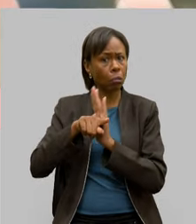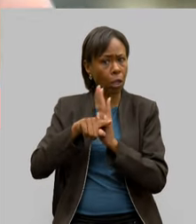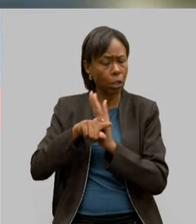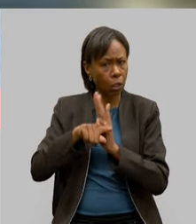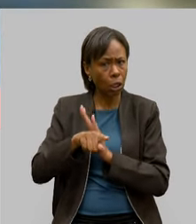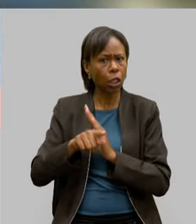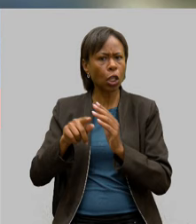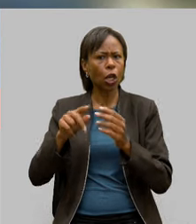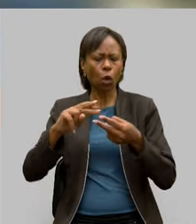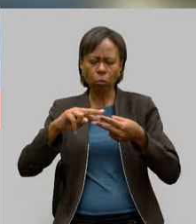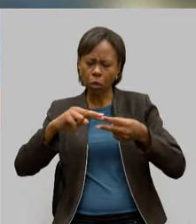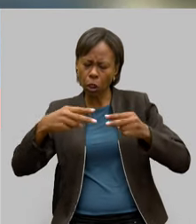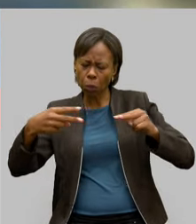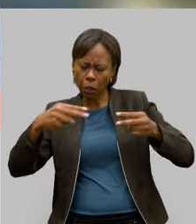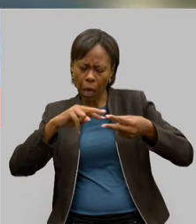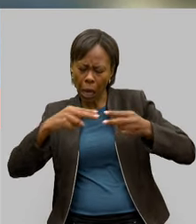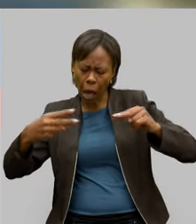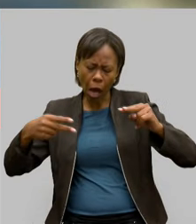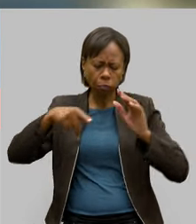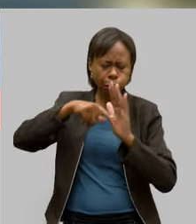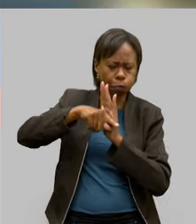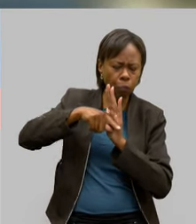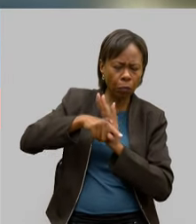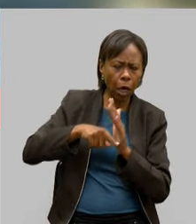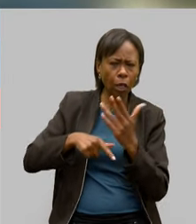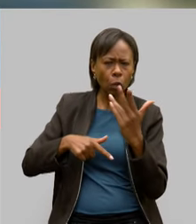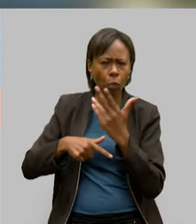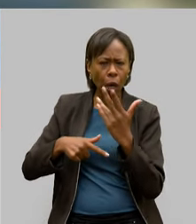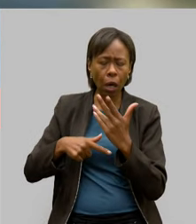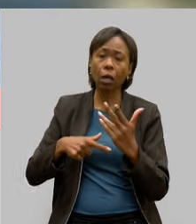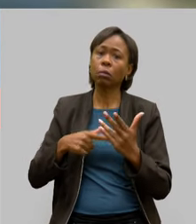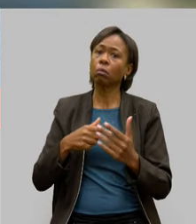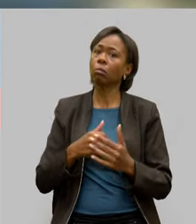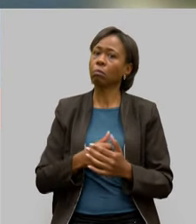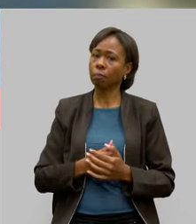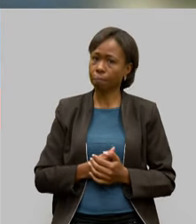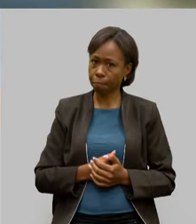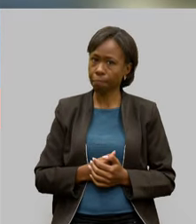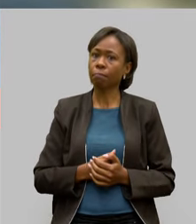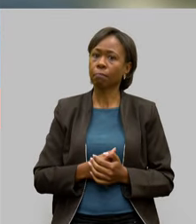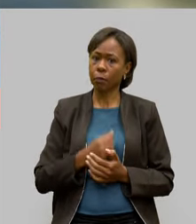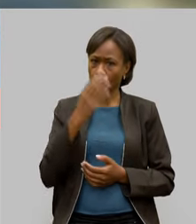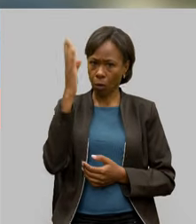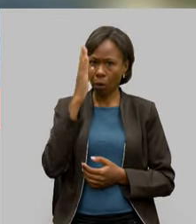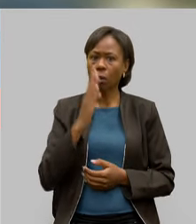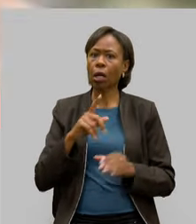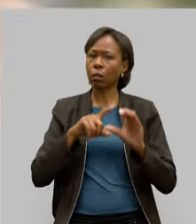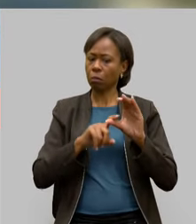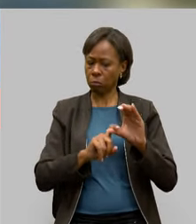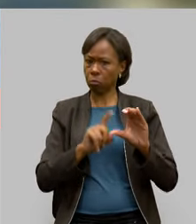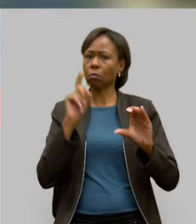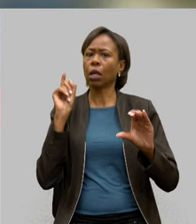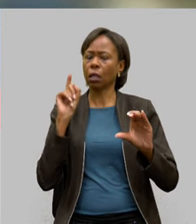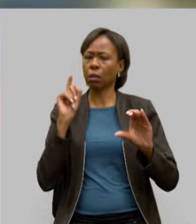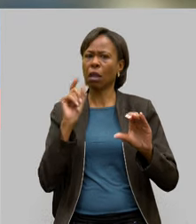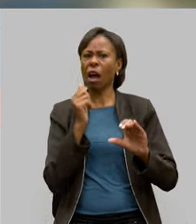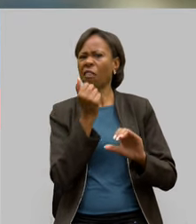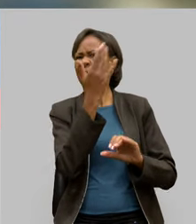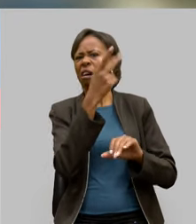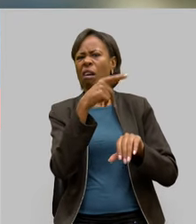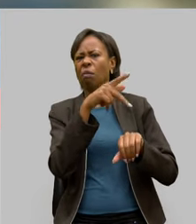genético de cannabis né O Brasil precisa ficar de alguma maneira Independente de sementes do exterior em algum